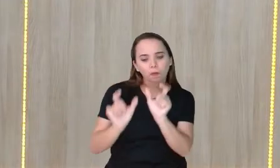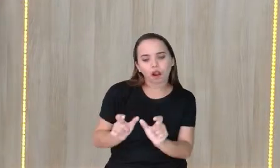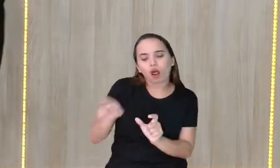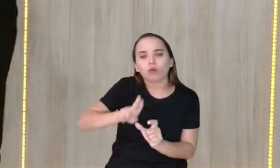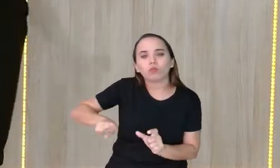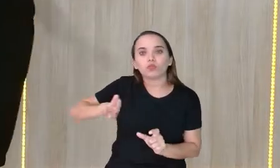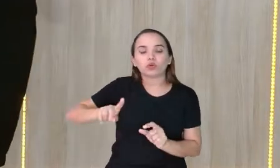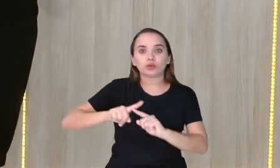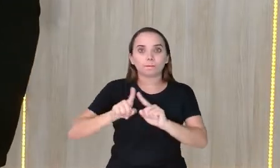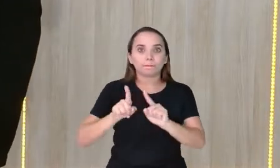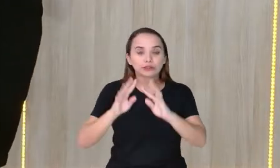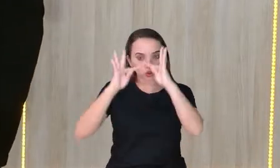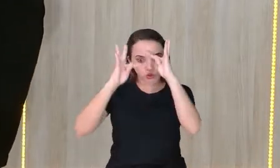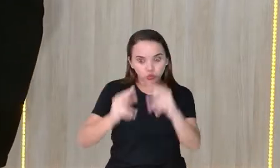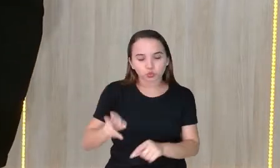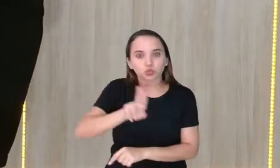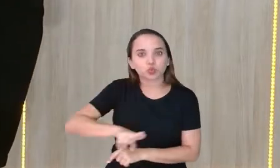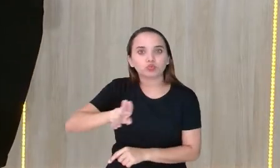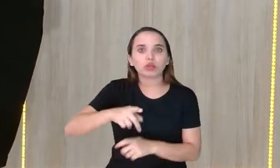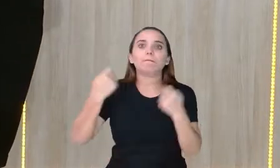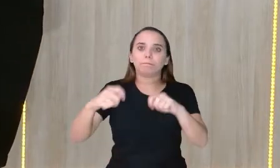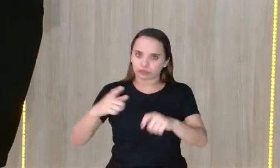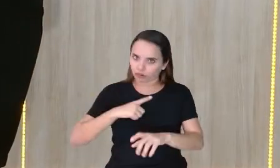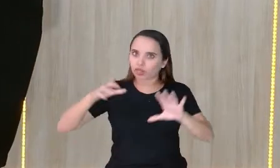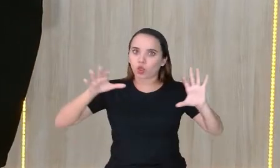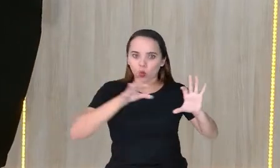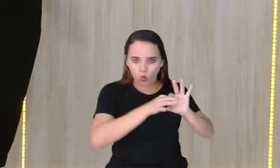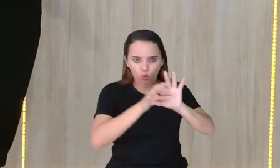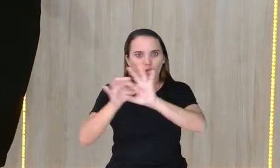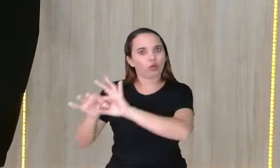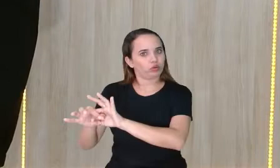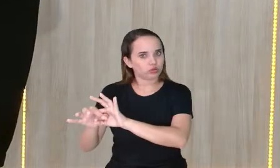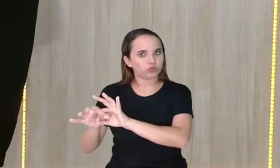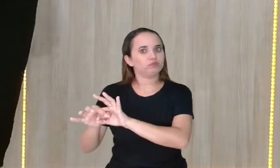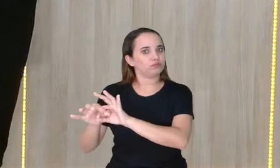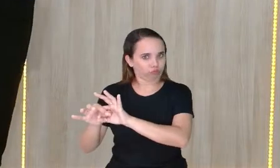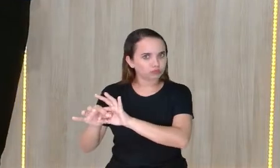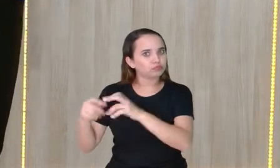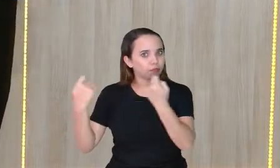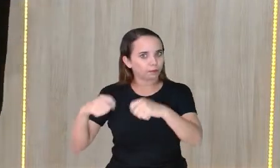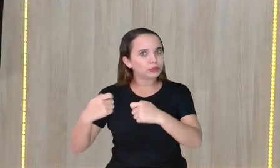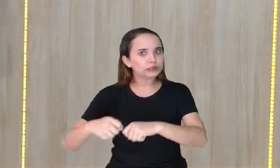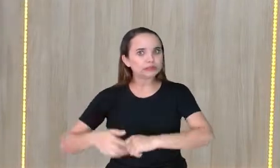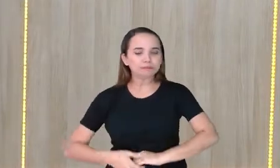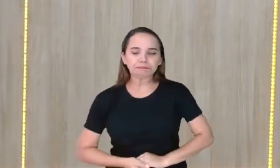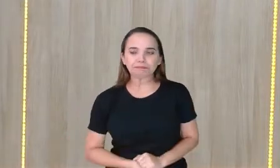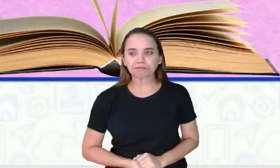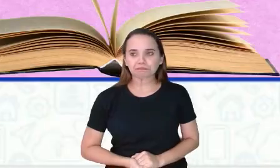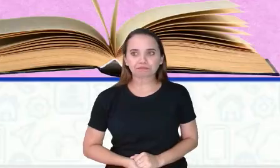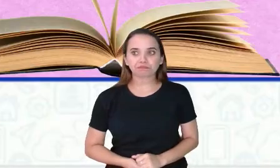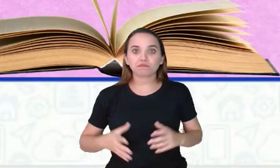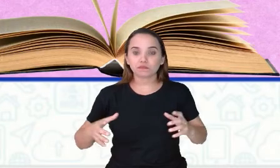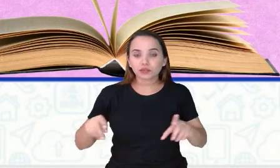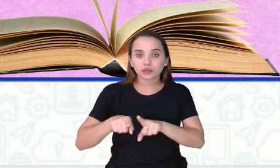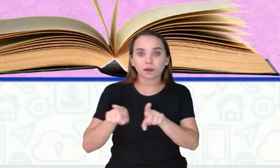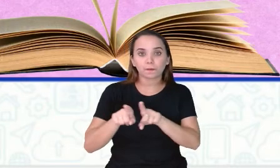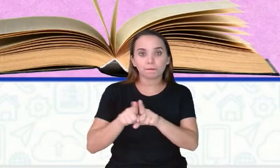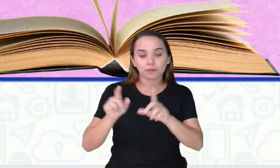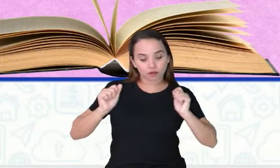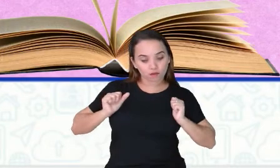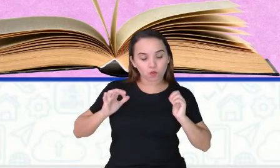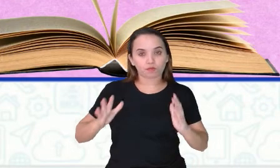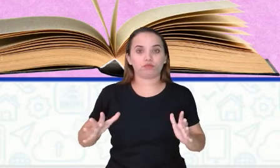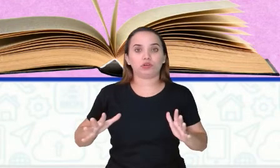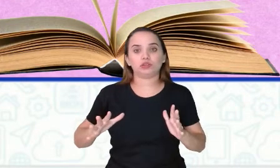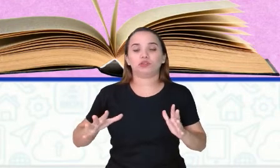um contexto. É por isso que eu bato na tecla do contexto, gente, sempre. Tá? E uma ação em